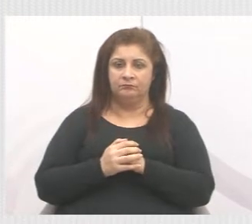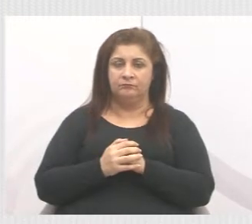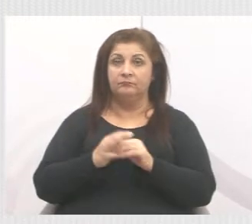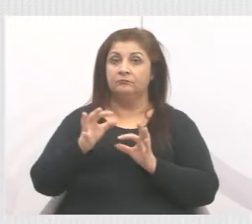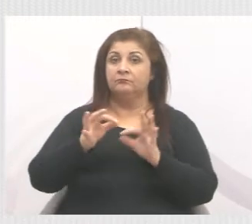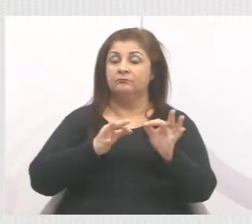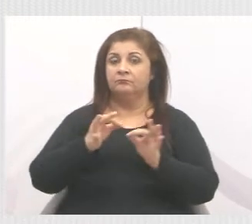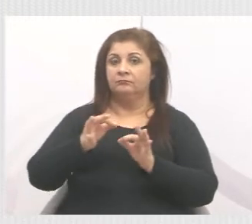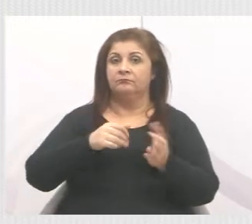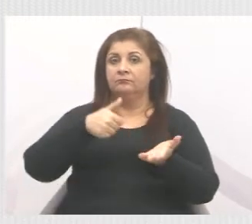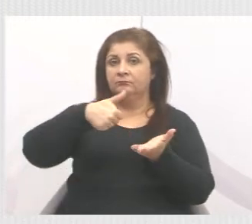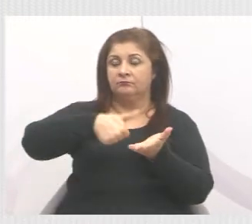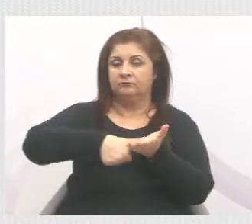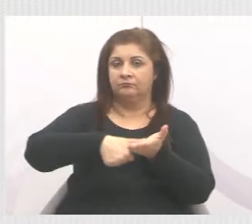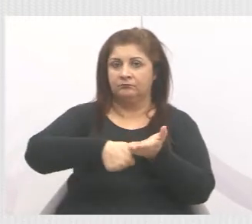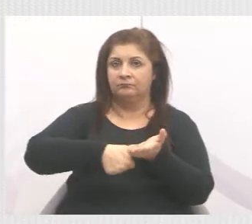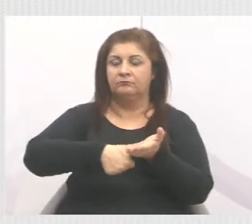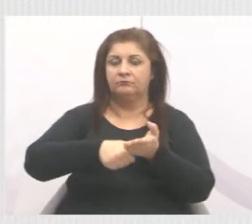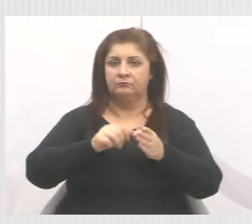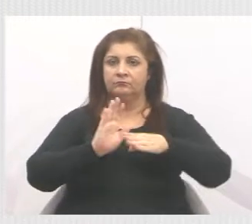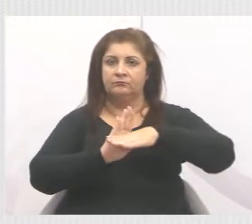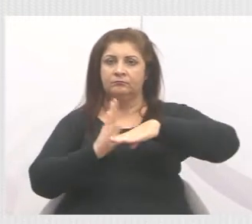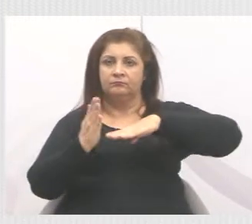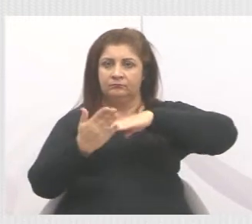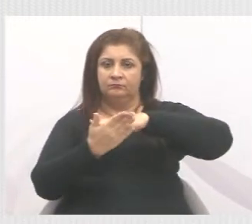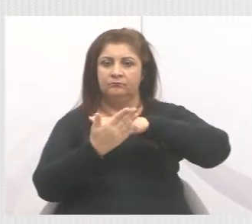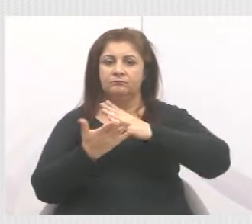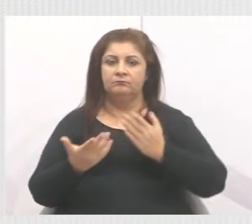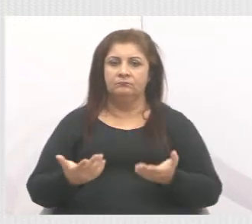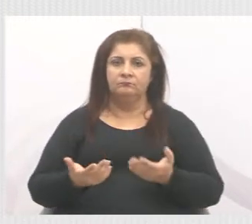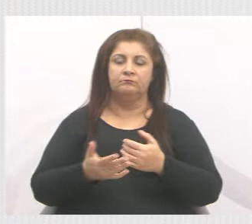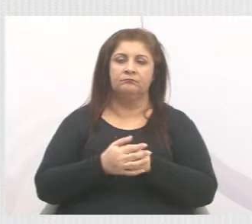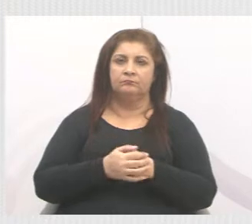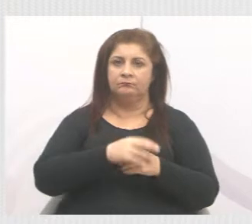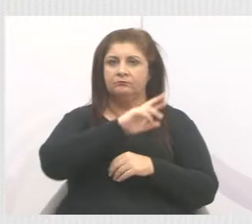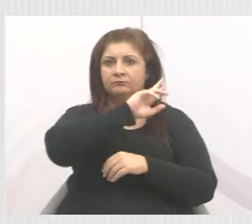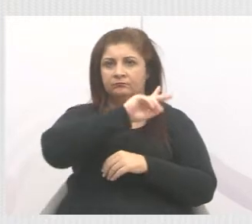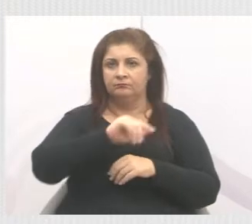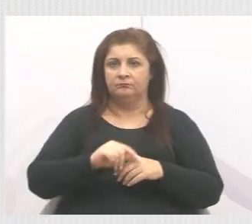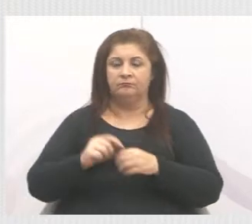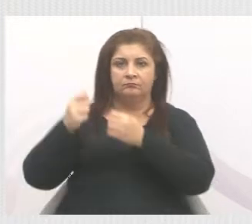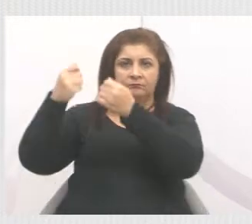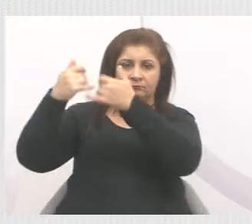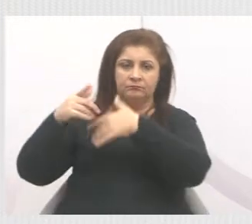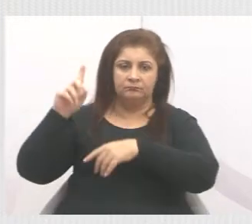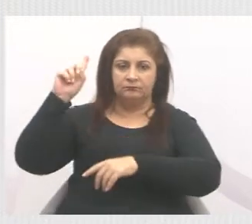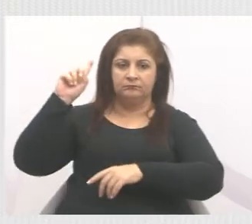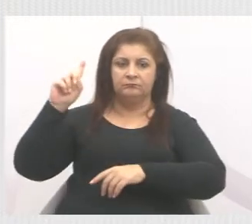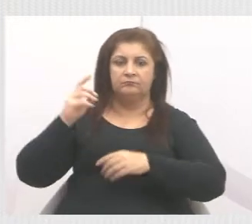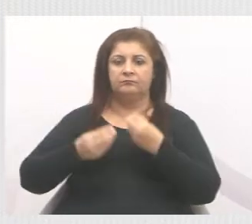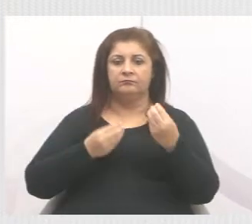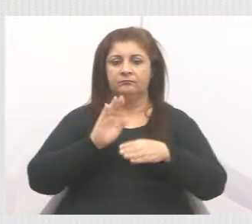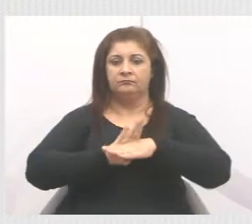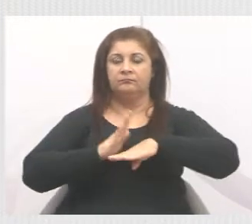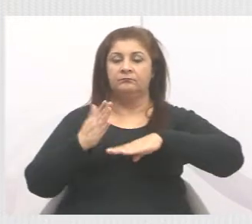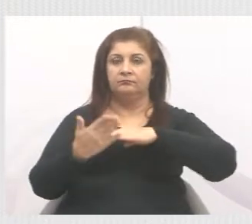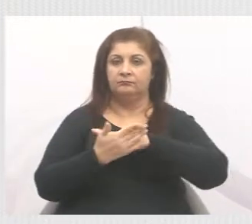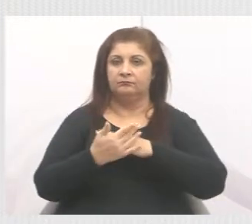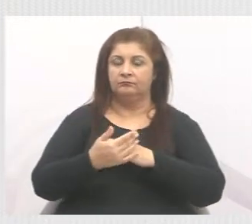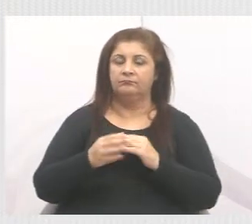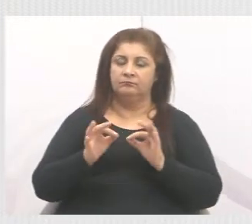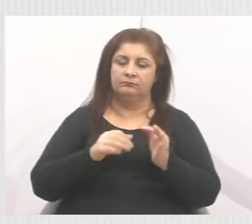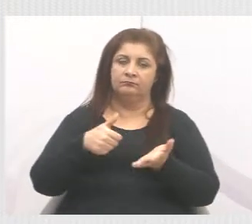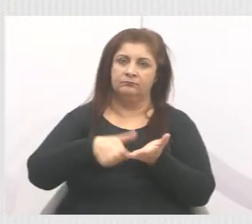regulação em bairros, em partes de bairros, como 22 de Abril, Chácaras Reunidas Bela Vista 1 e 2, Cepinho,